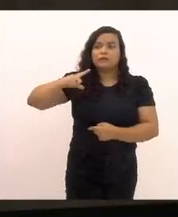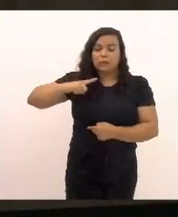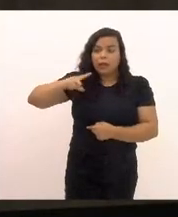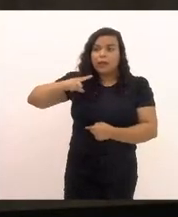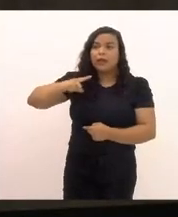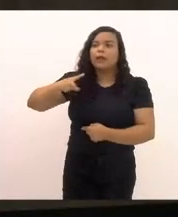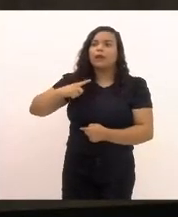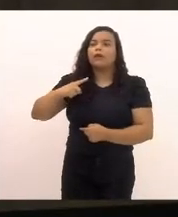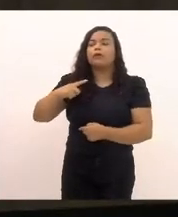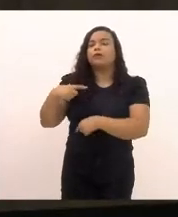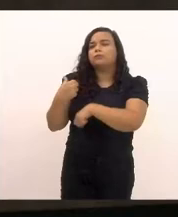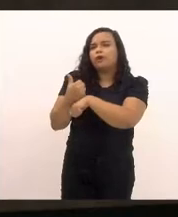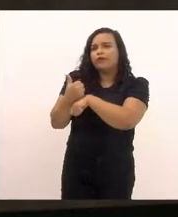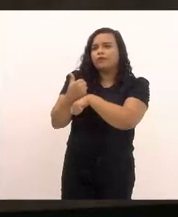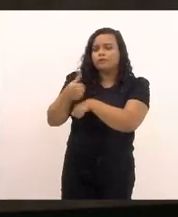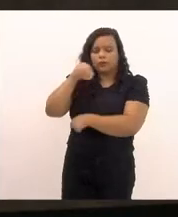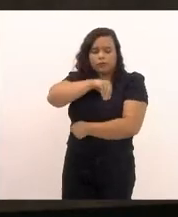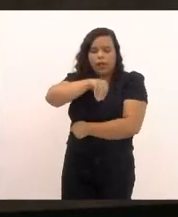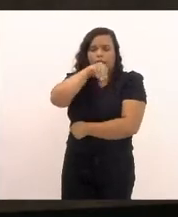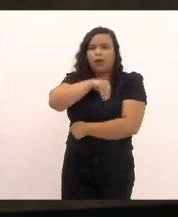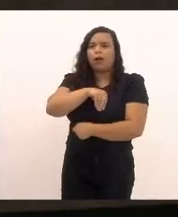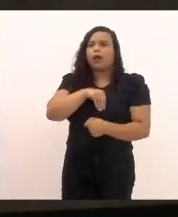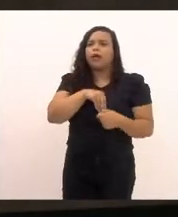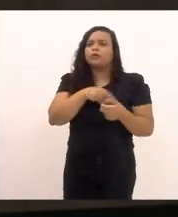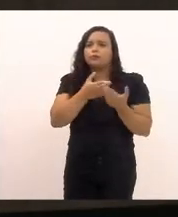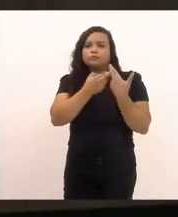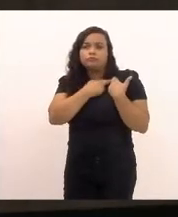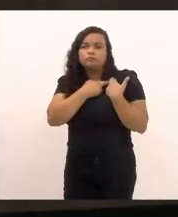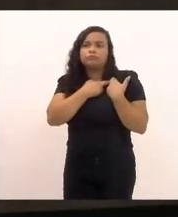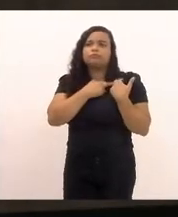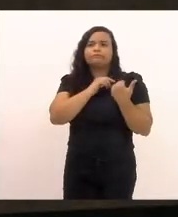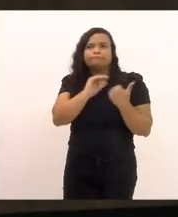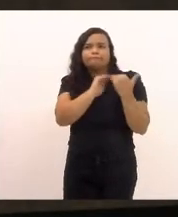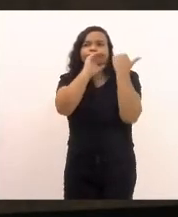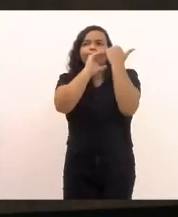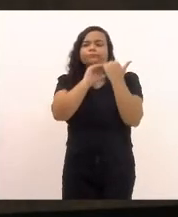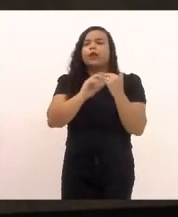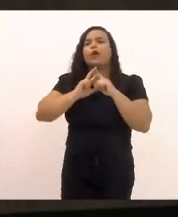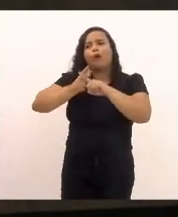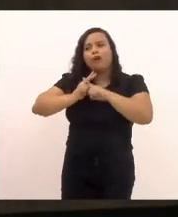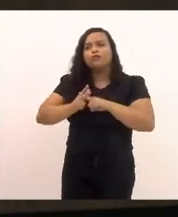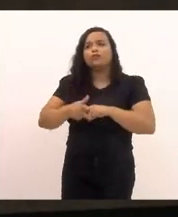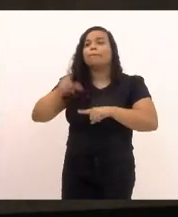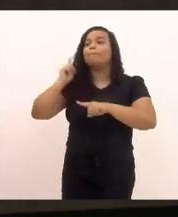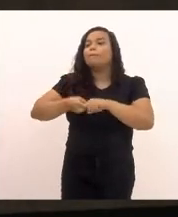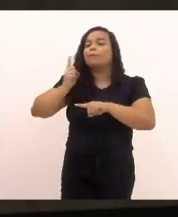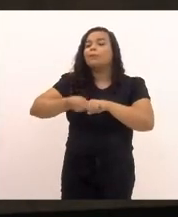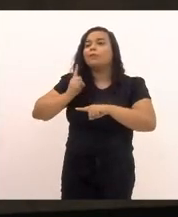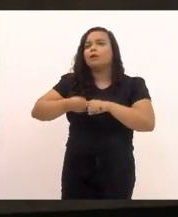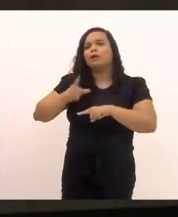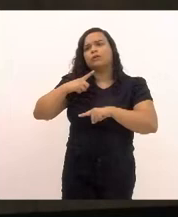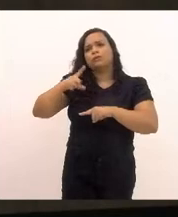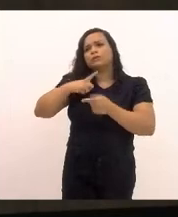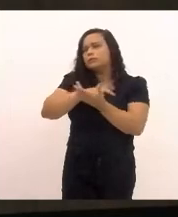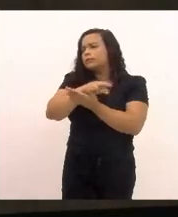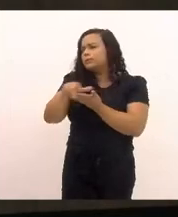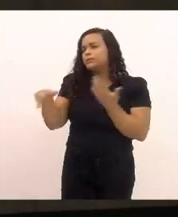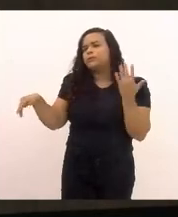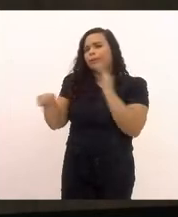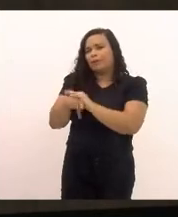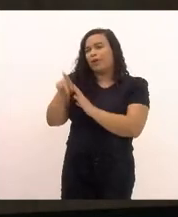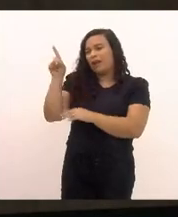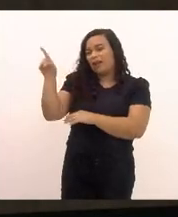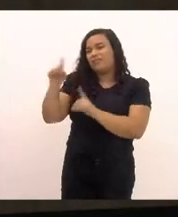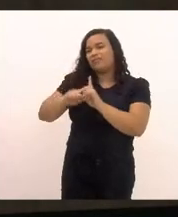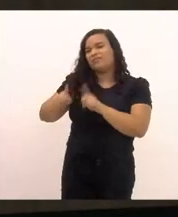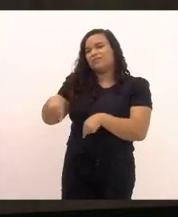salários corrigido, porque eles têm uma distorção no seu plano com relação aos demais servidores que atualmente compõem a FAETEC, que